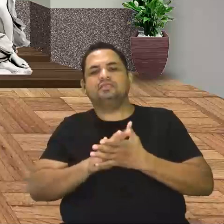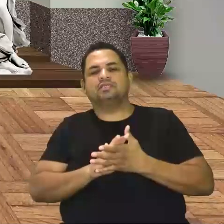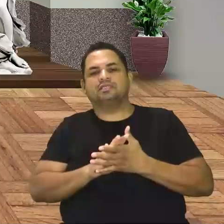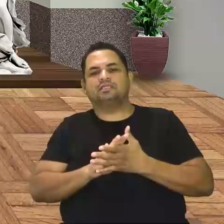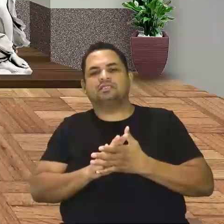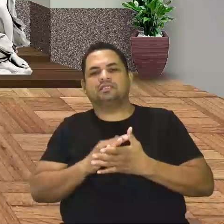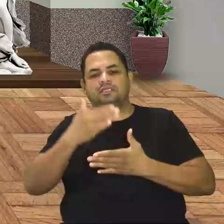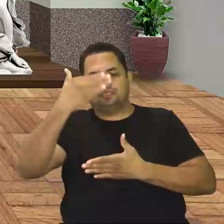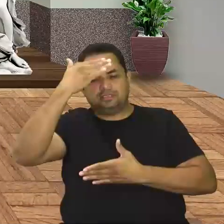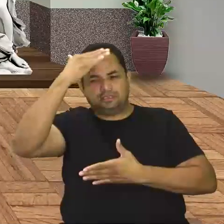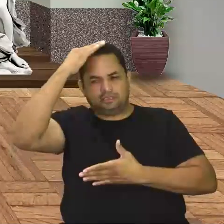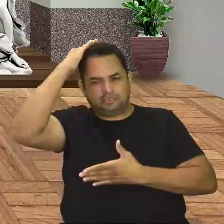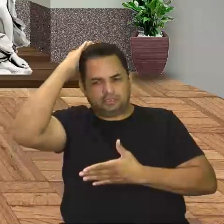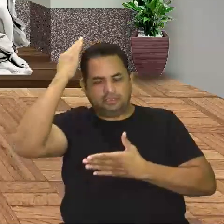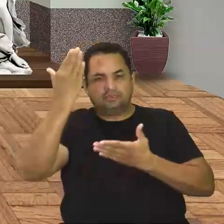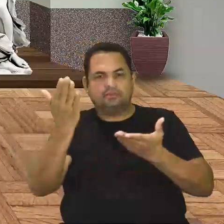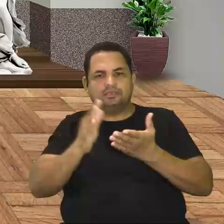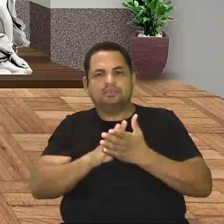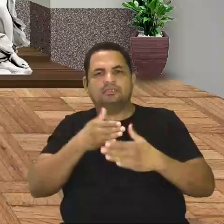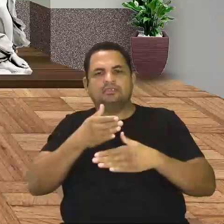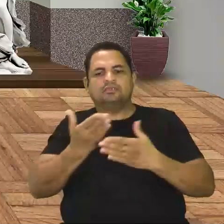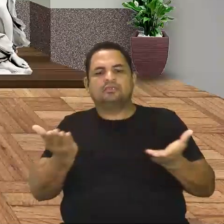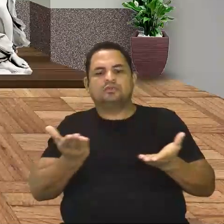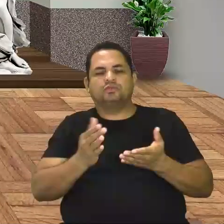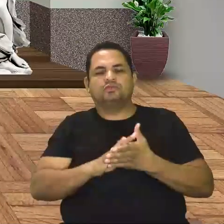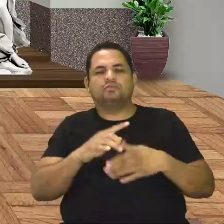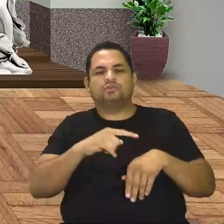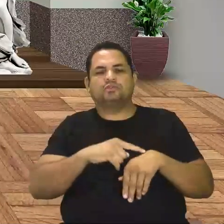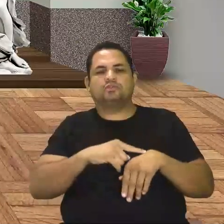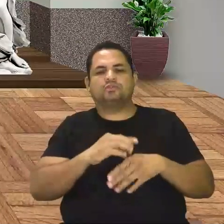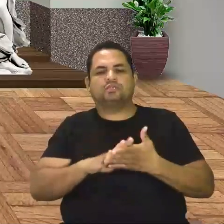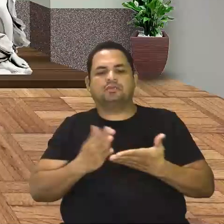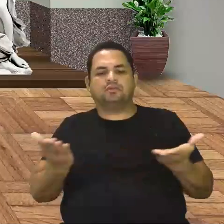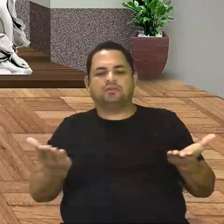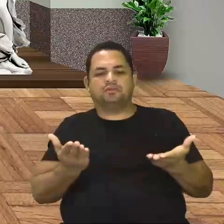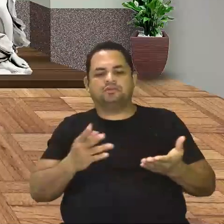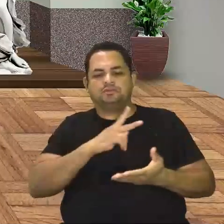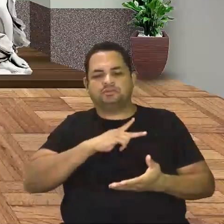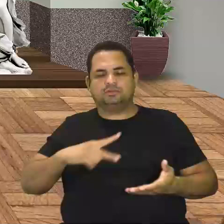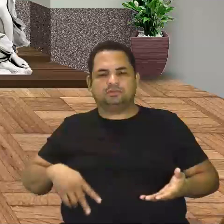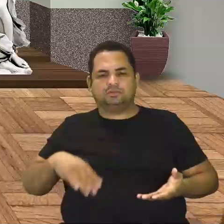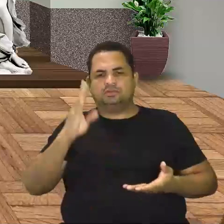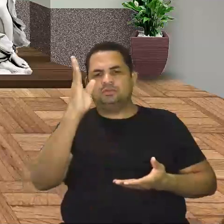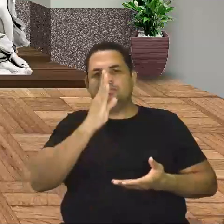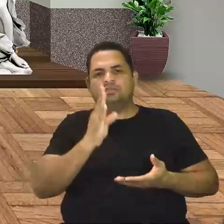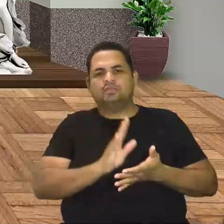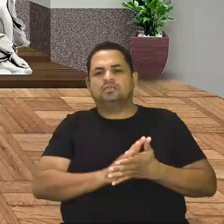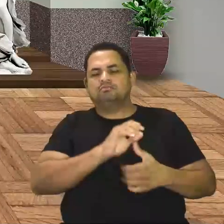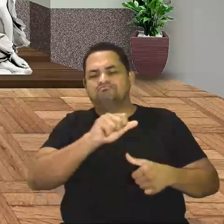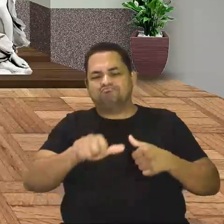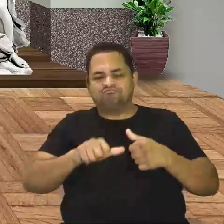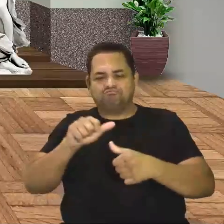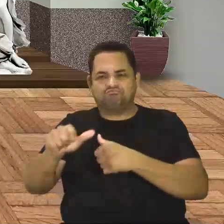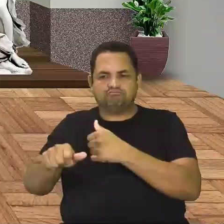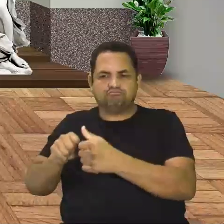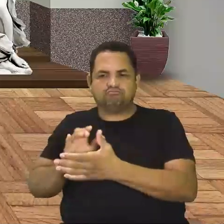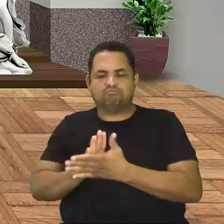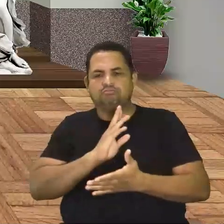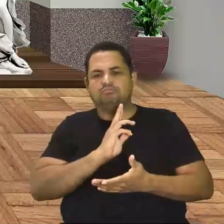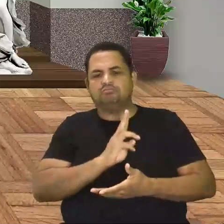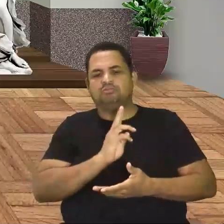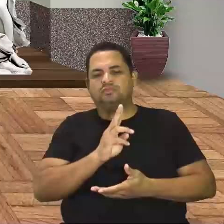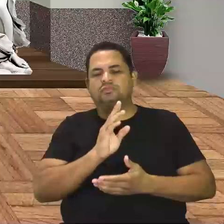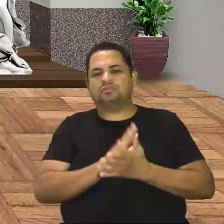presidente atual que nós temos no Brasil. Então, olha a transição que nós temos nesse processo